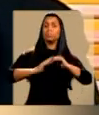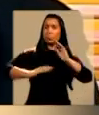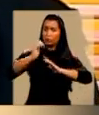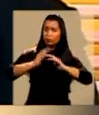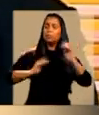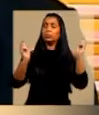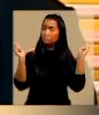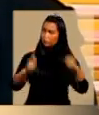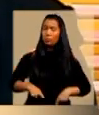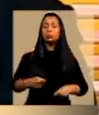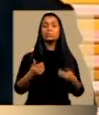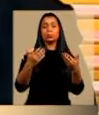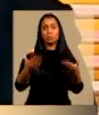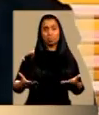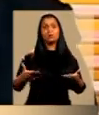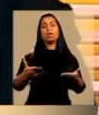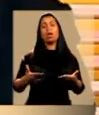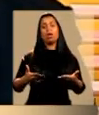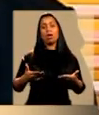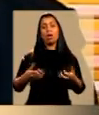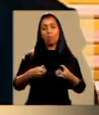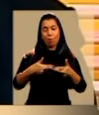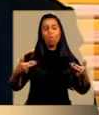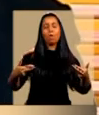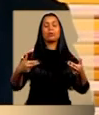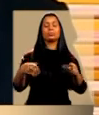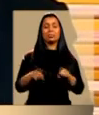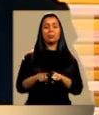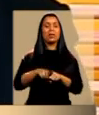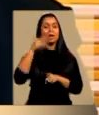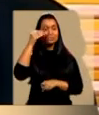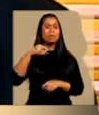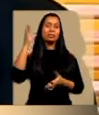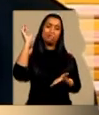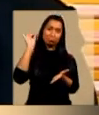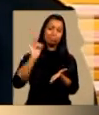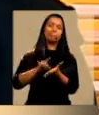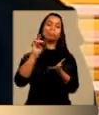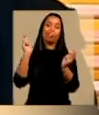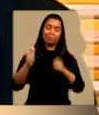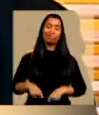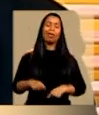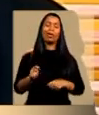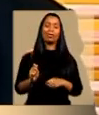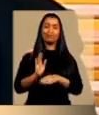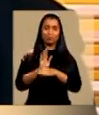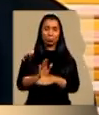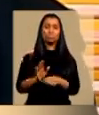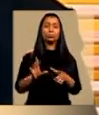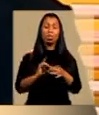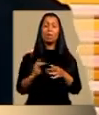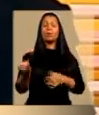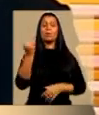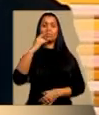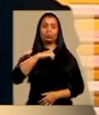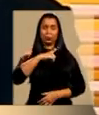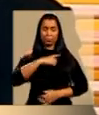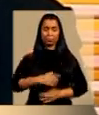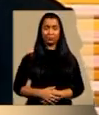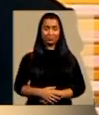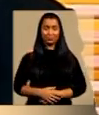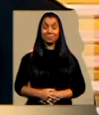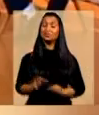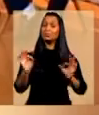aquele profissional que possa te dar qualidade, com formação e experiência comprovada, que ele possa estar te agregando. Eu acho que é muito importante